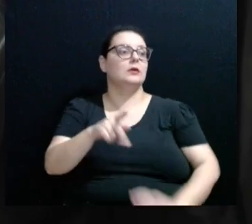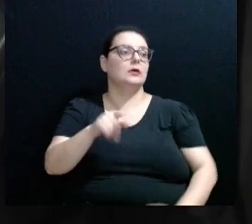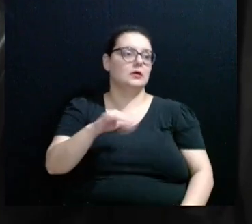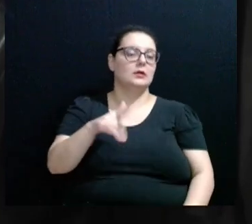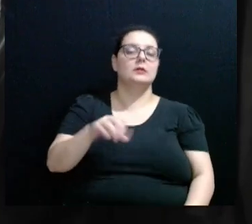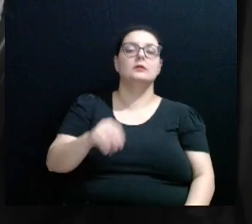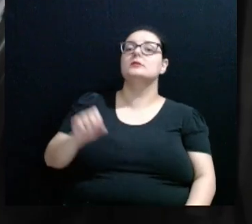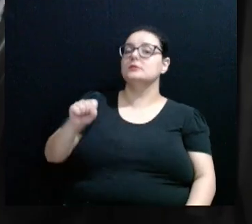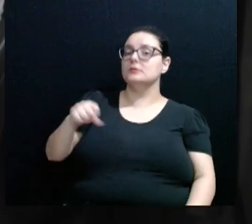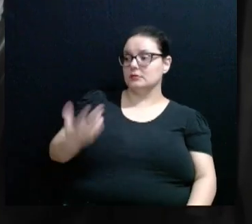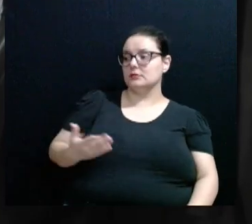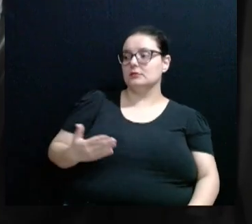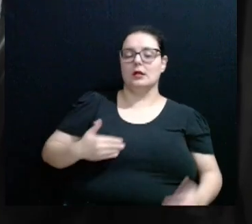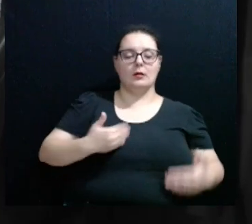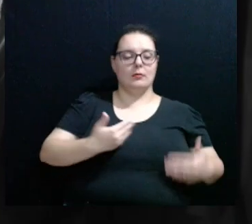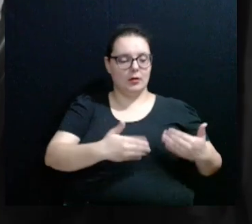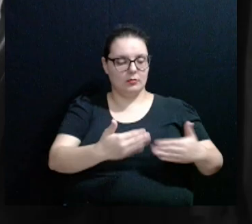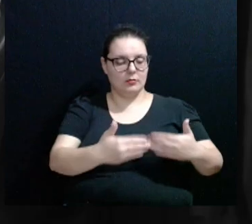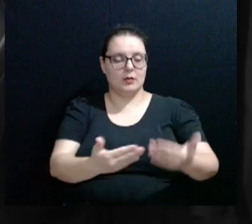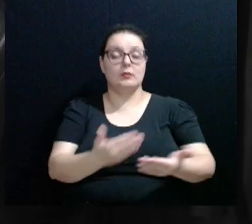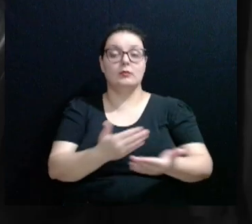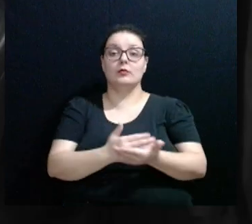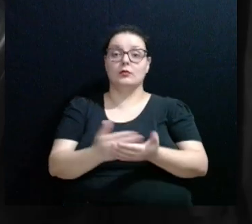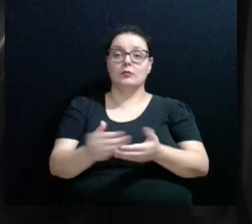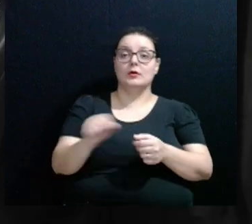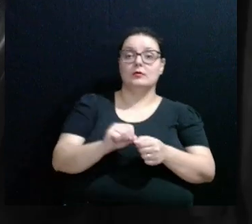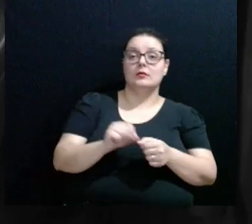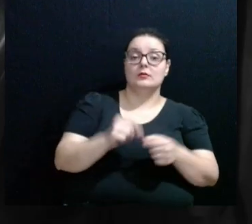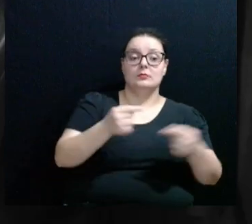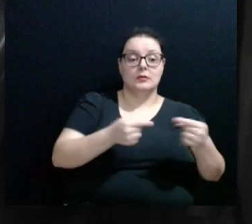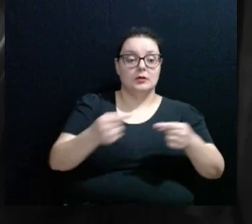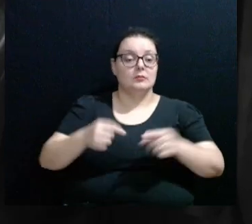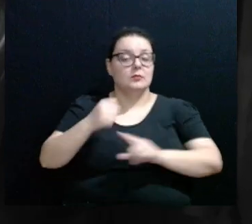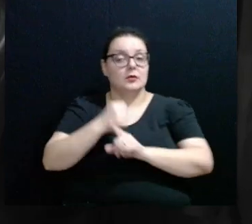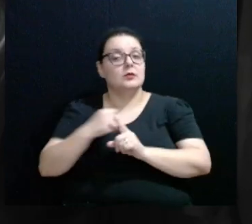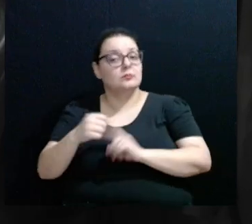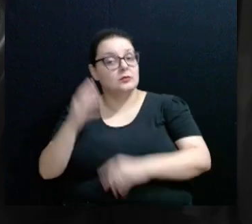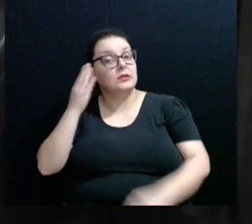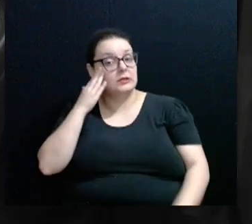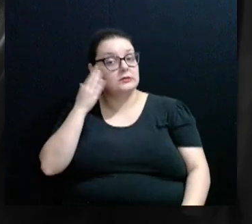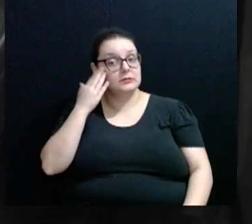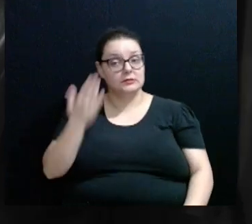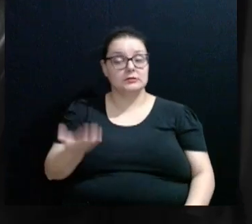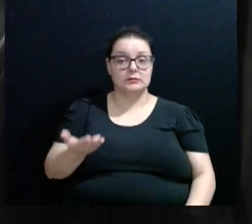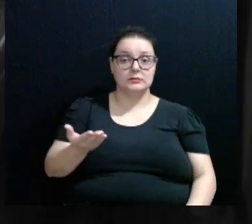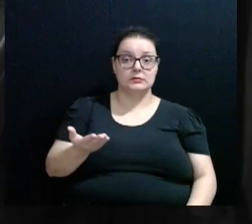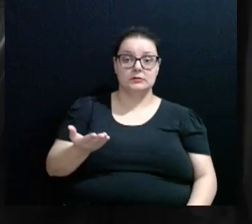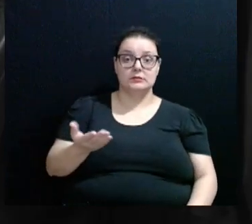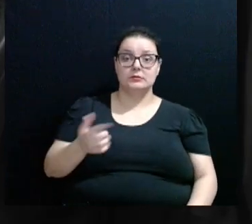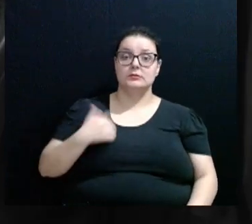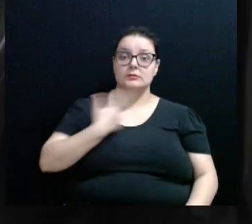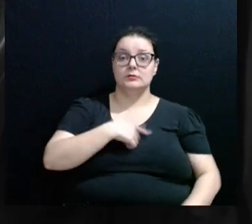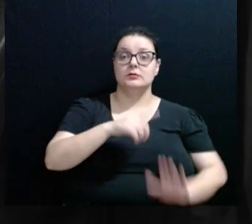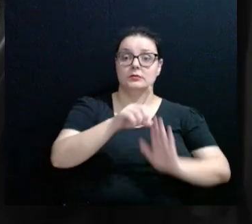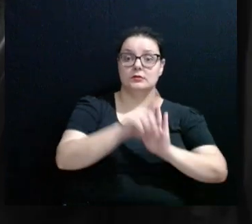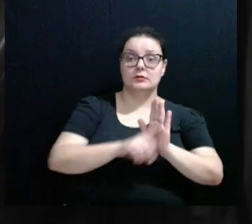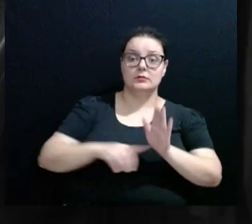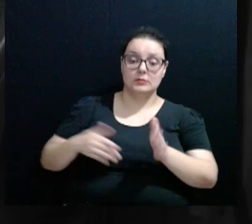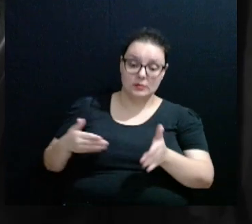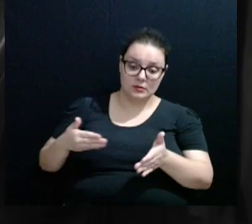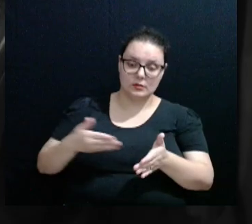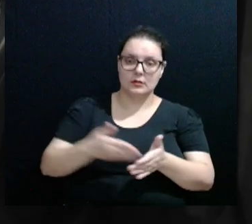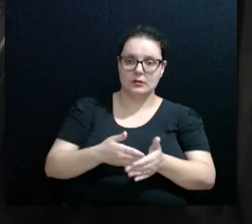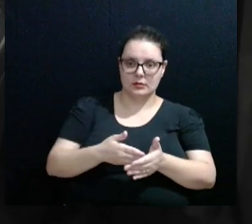pancadão. Então são esses processos que a gente começa a fazer esse debate com a sociedade e entender que o nosso direito vai até onde a